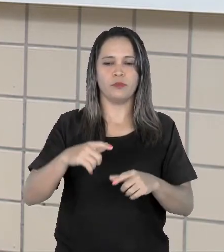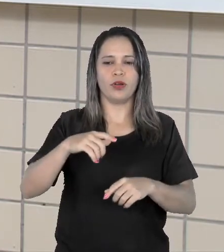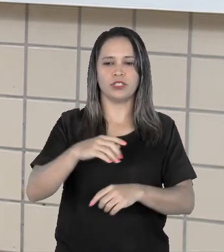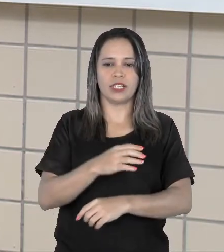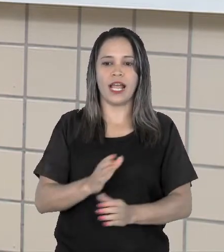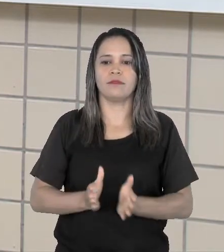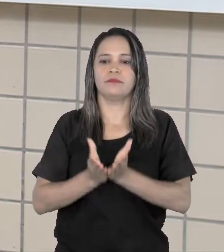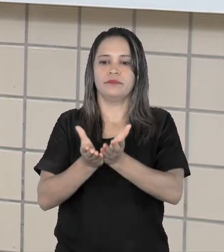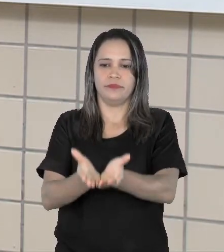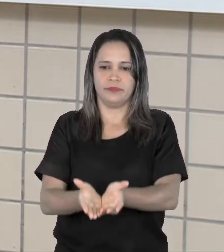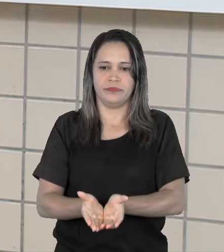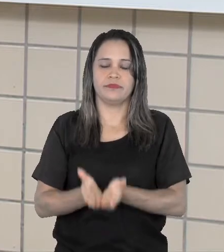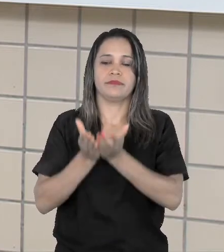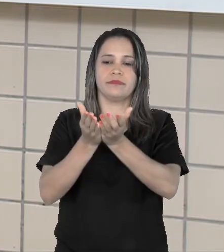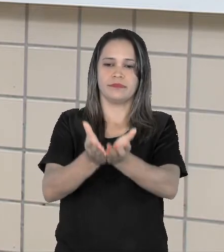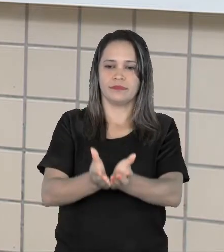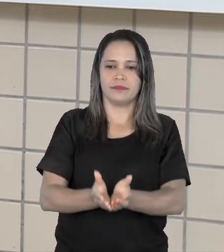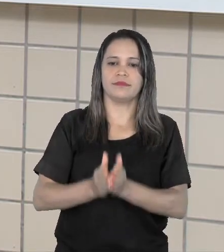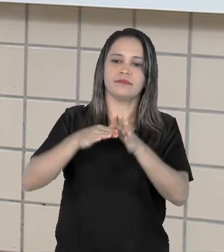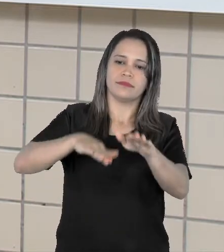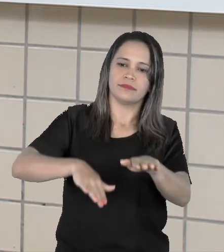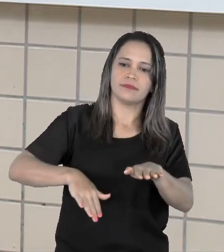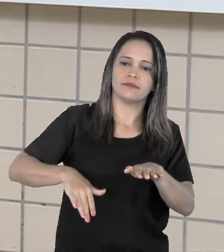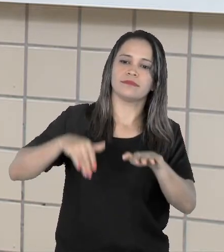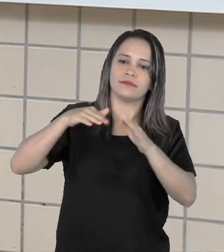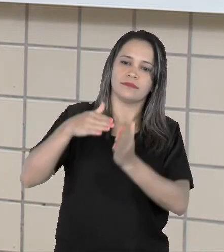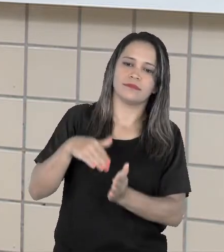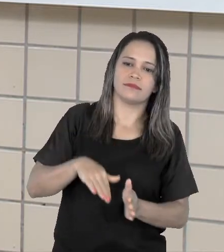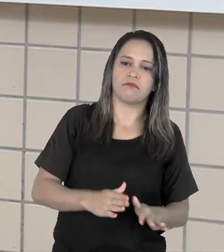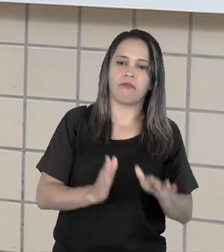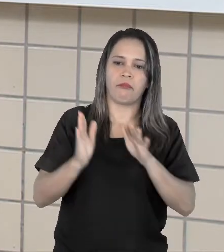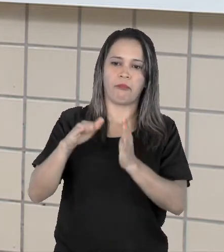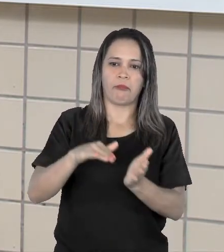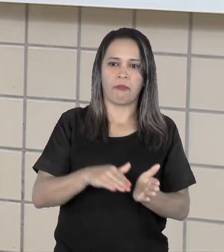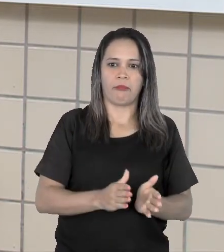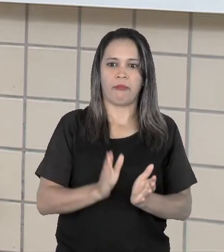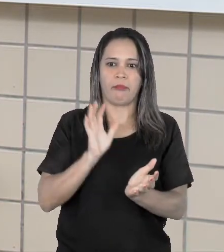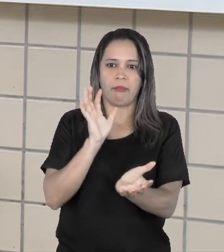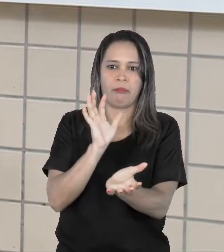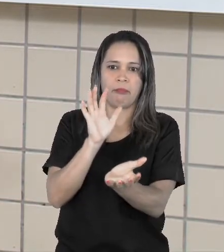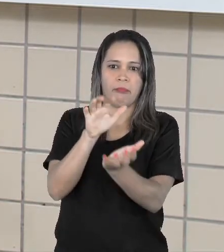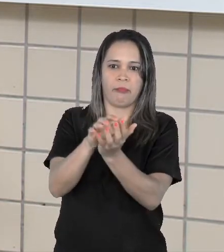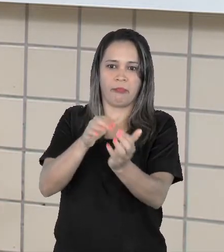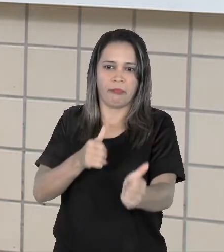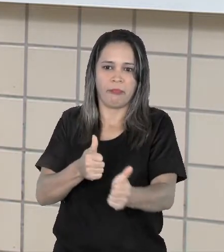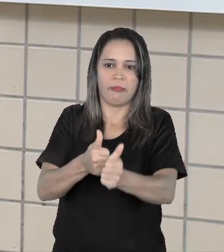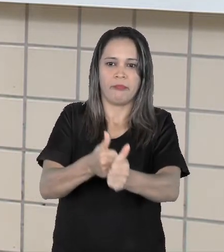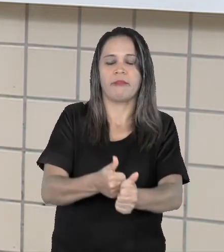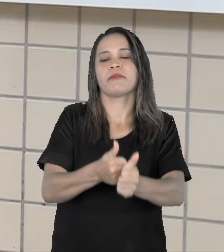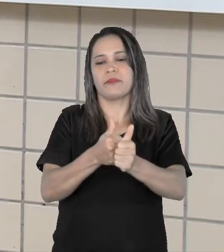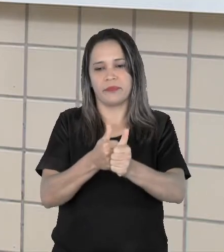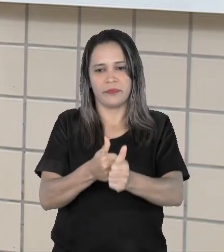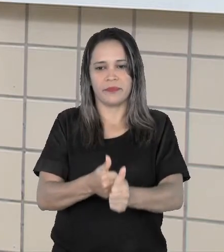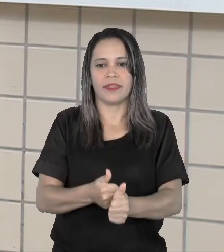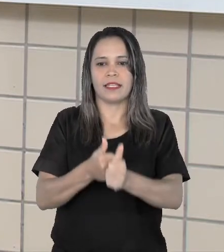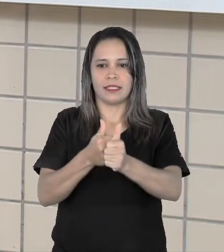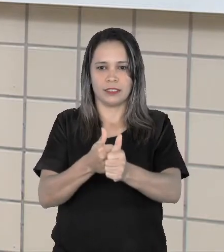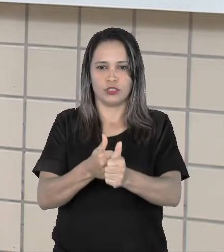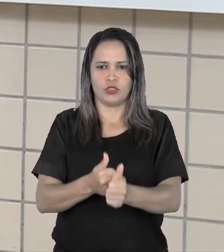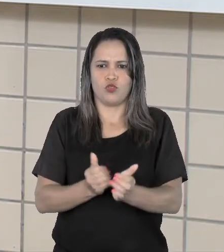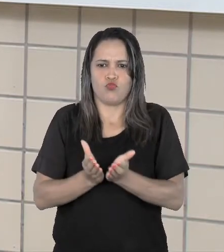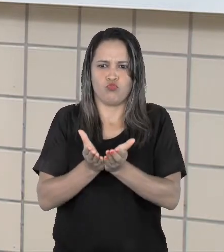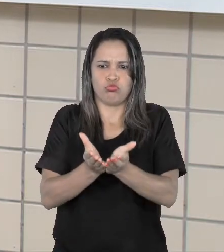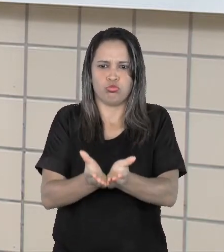bote. E o navegando pelo rio abaixo, quando o jacaré se aproximou. E o